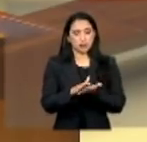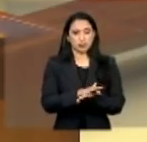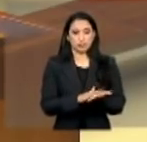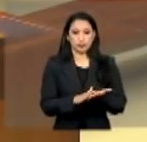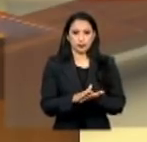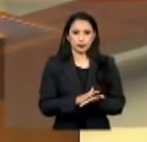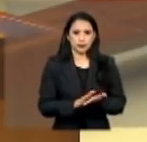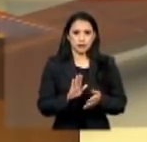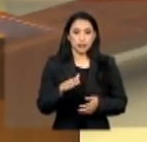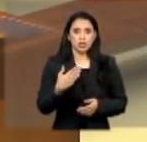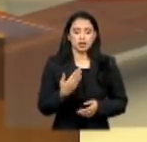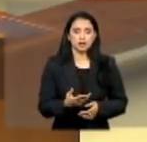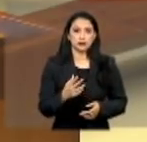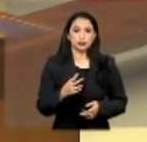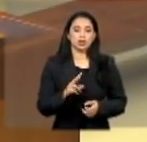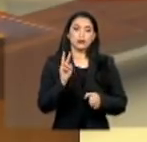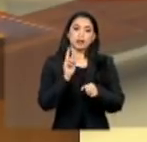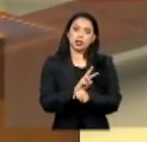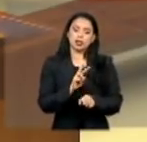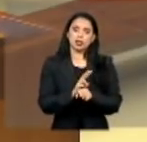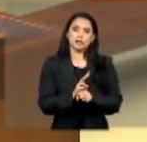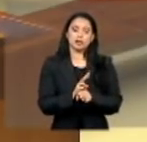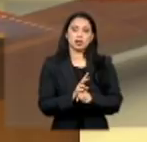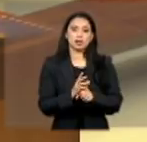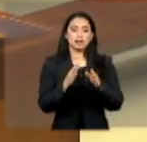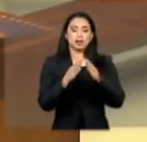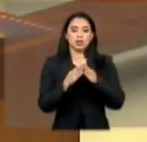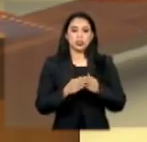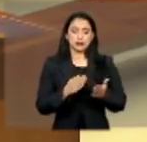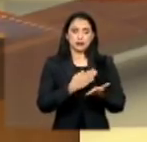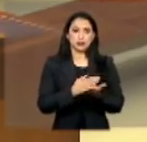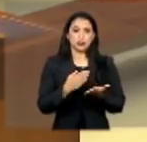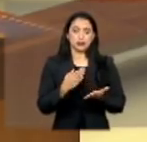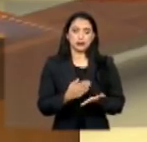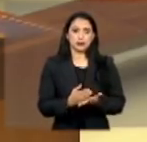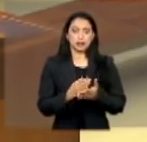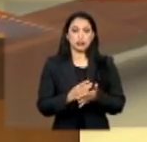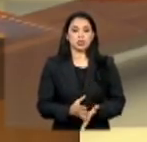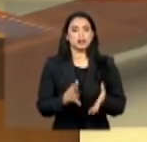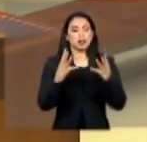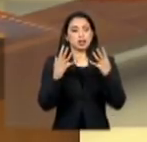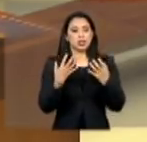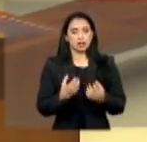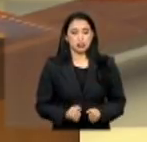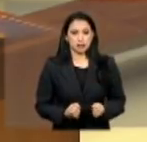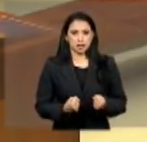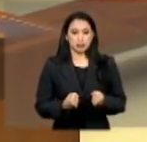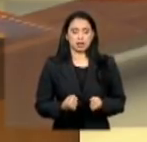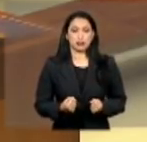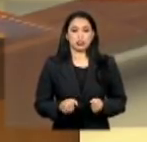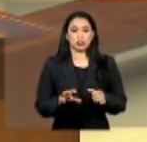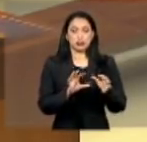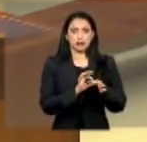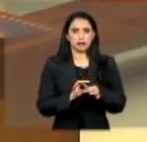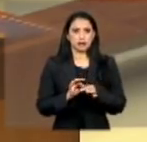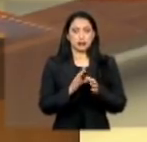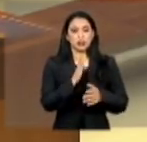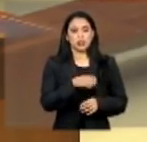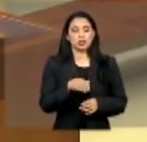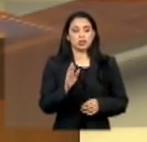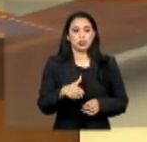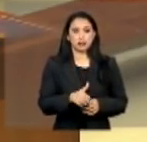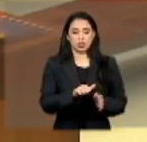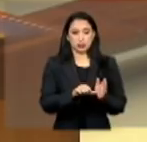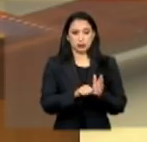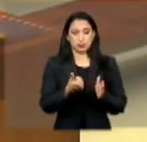portanto a defesa que reitera o pedido inicial para que seja concedida a ordem reconhecida a nulidade da decisão de primeiro grau e